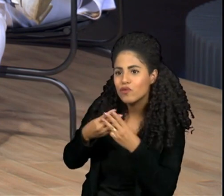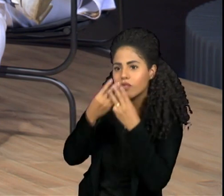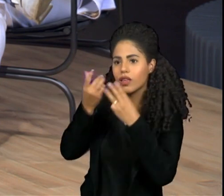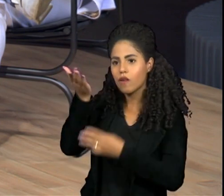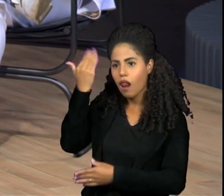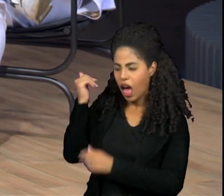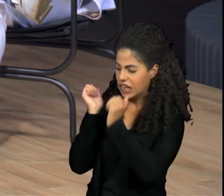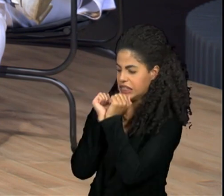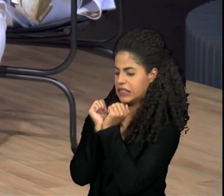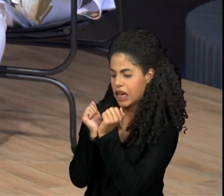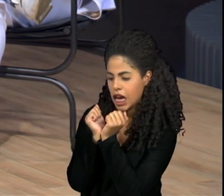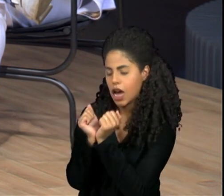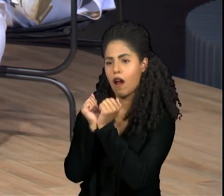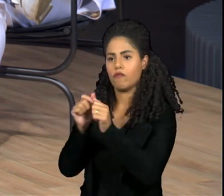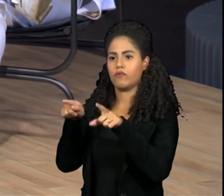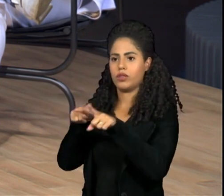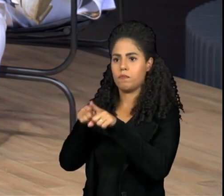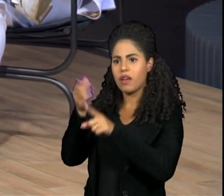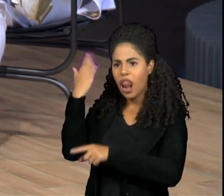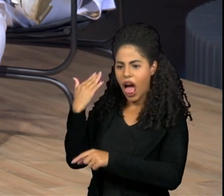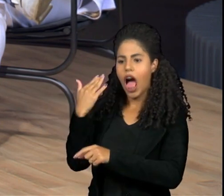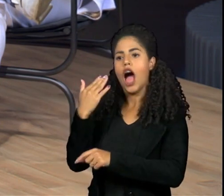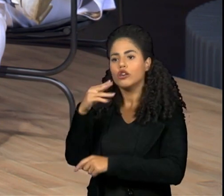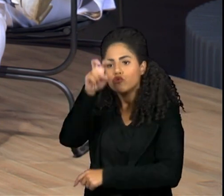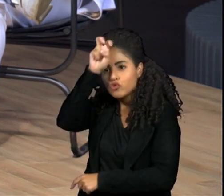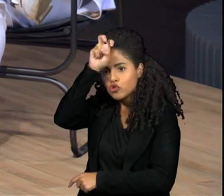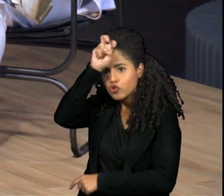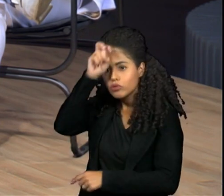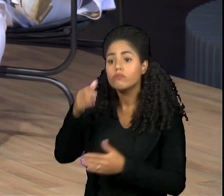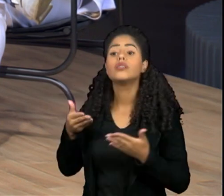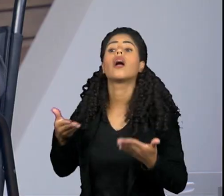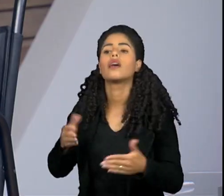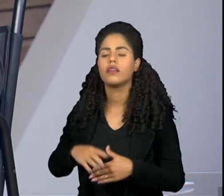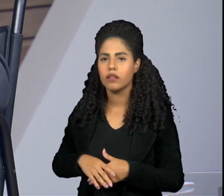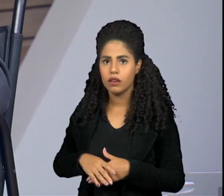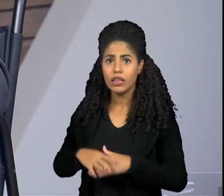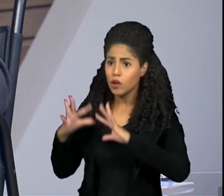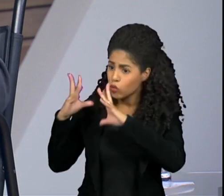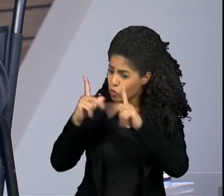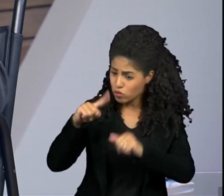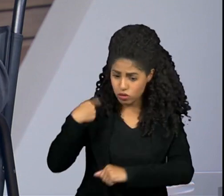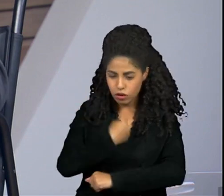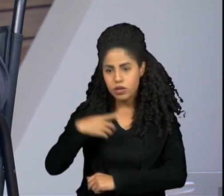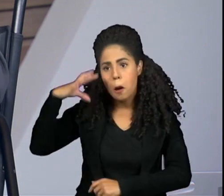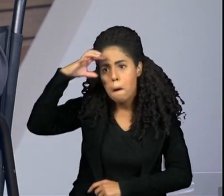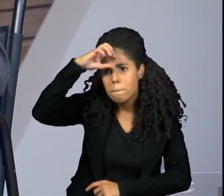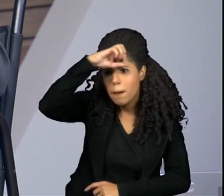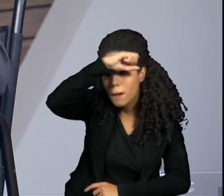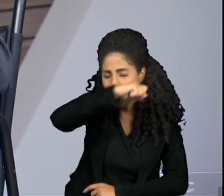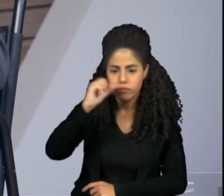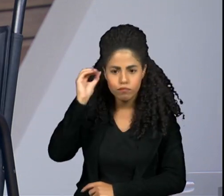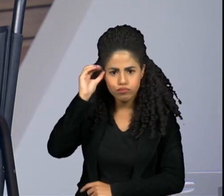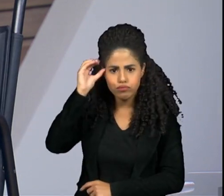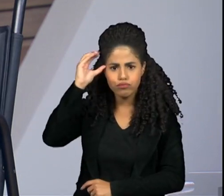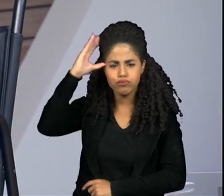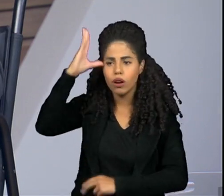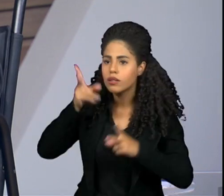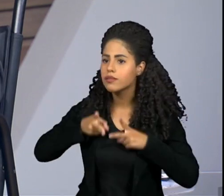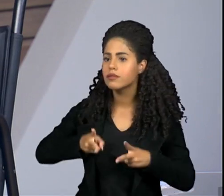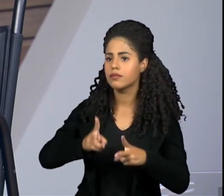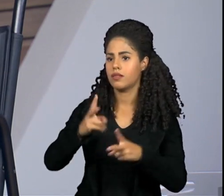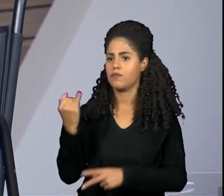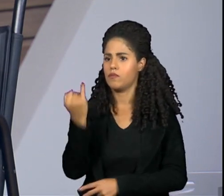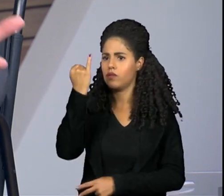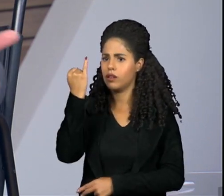que foi escravizado no Egito. Falei, olha que interessante, olha que aprendizado. Todos nós entendemos, né, chegarmos... Eu acho que